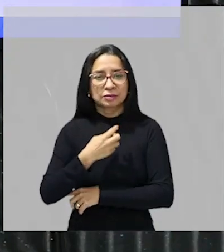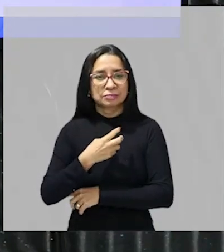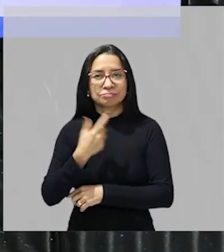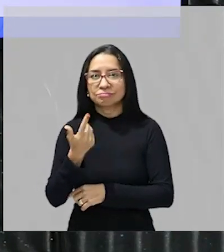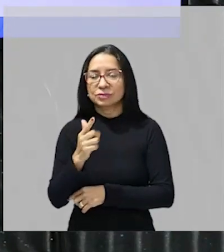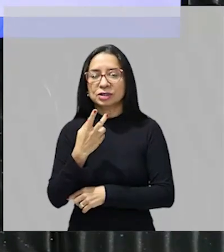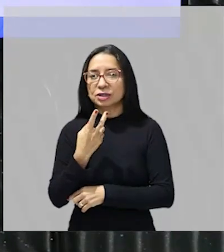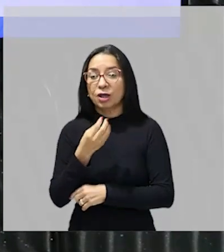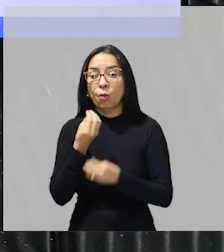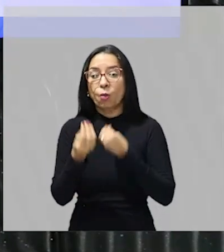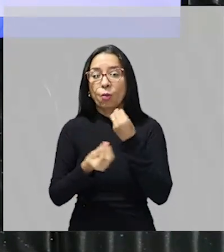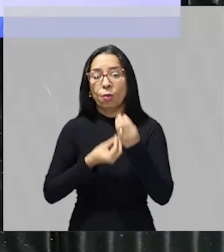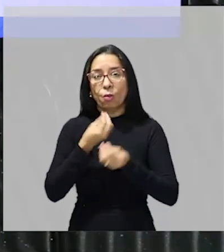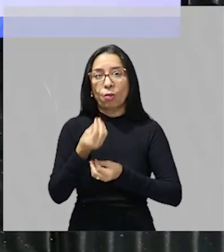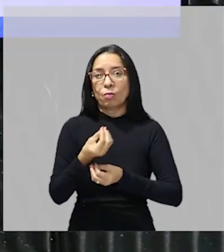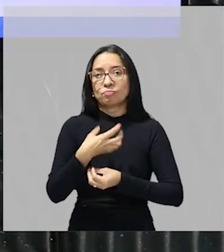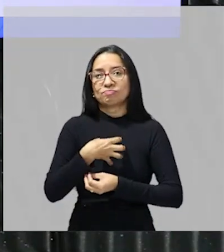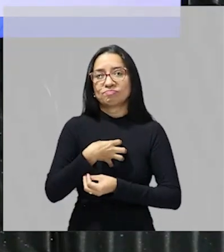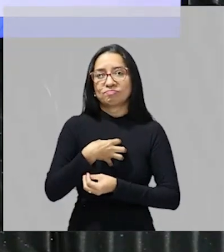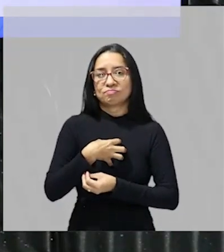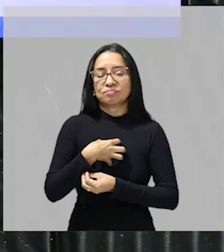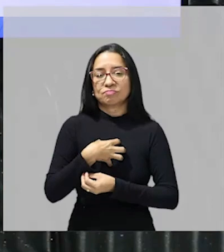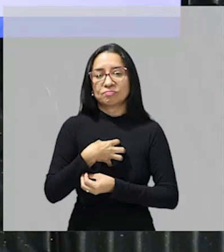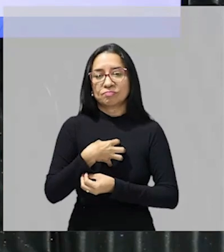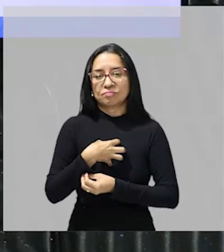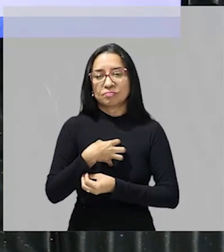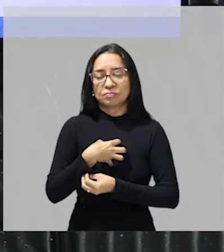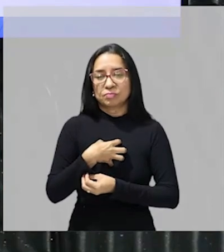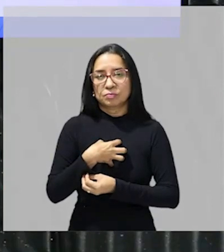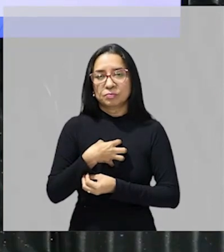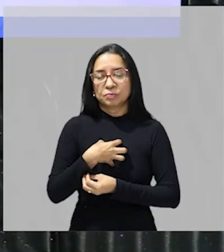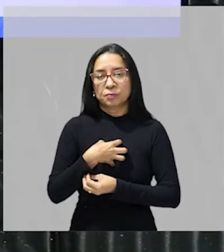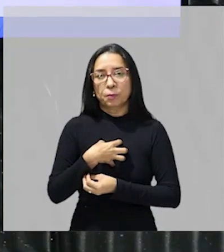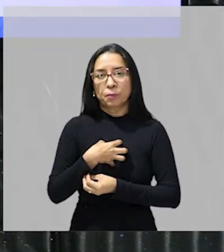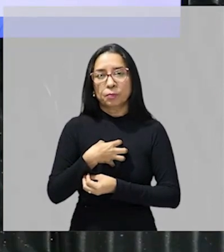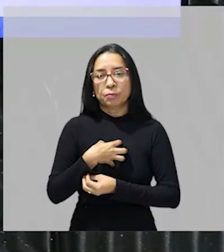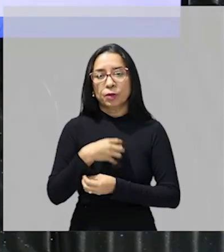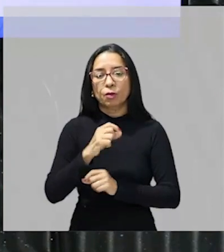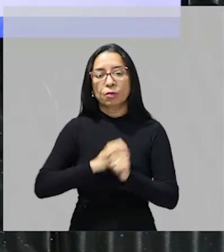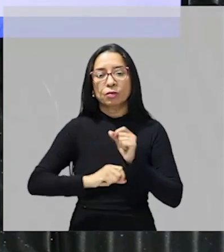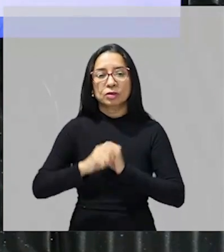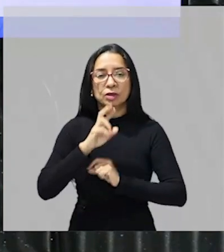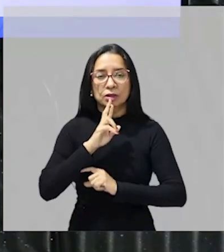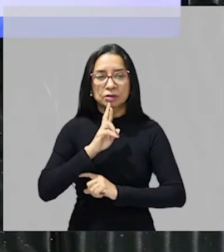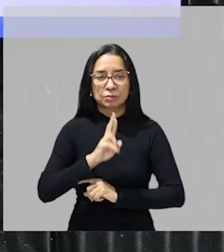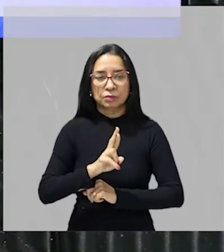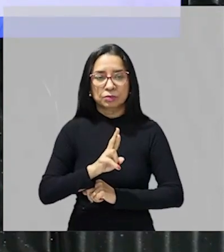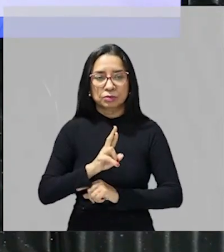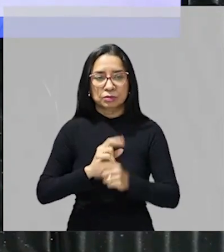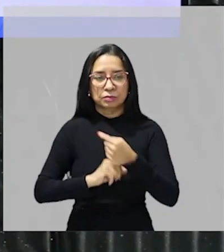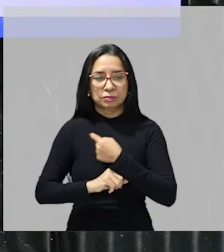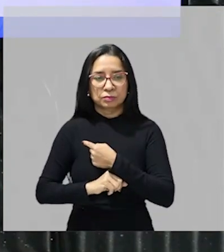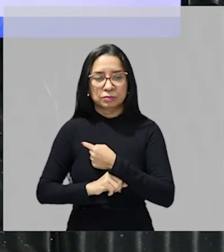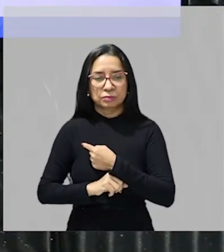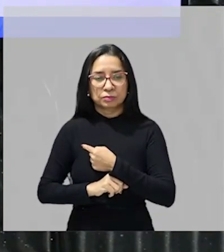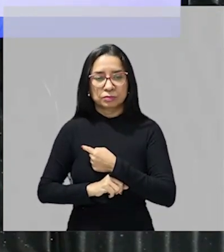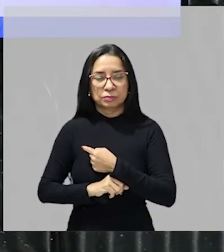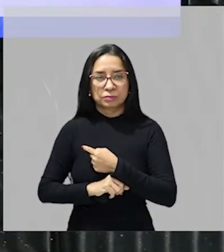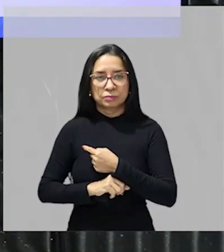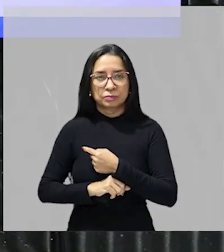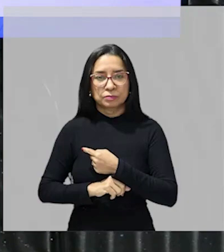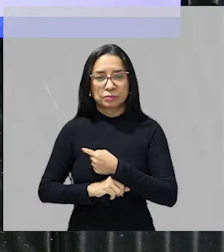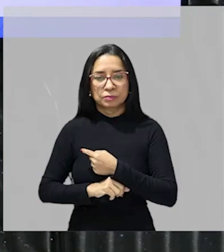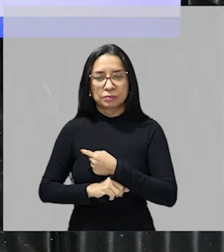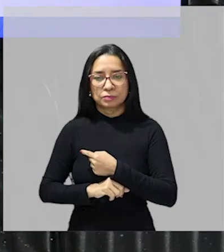traz Santiago que Plácida foi incapaz de prever no sonho. Ela não foi capaz. Olha que a alternativa é presença recorrente de